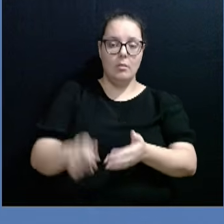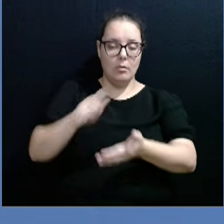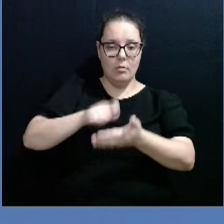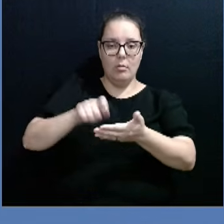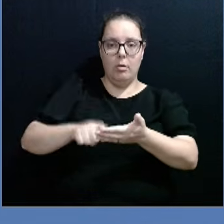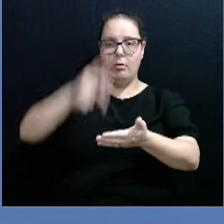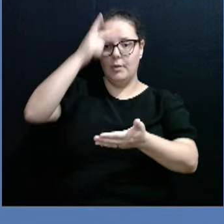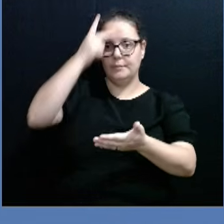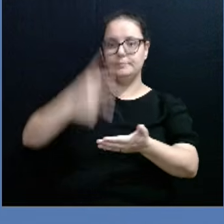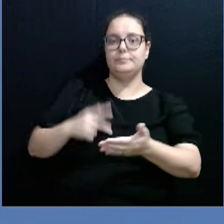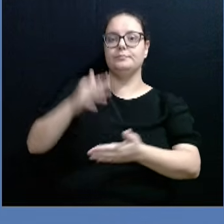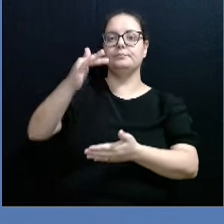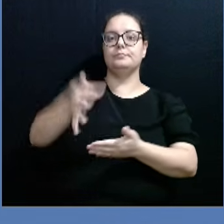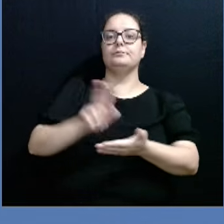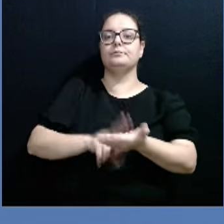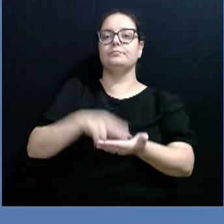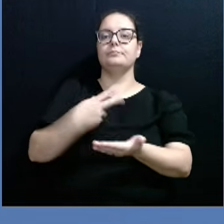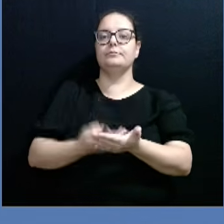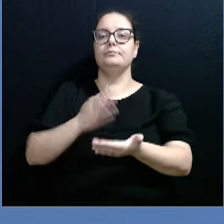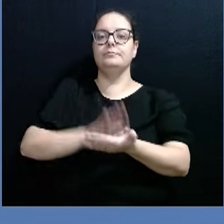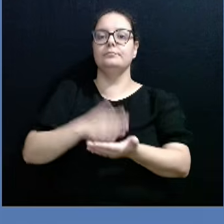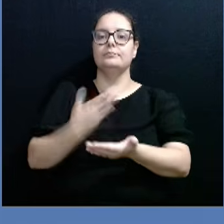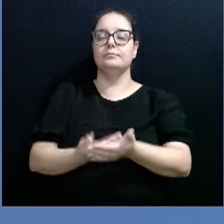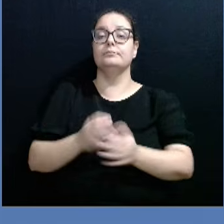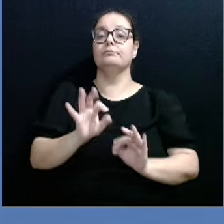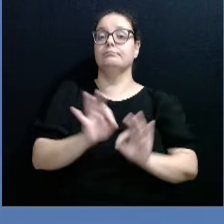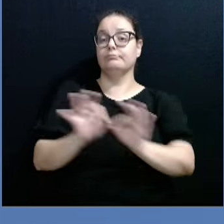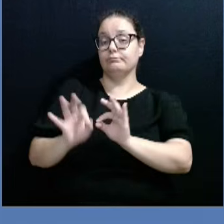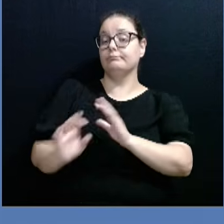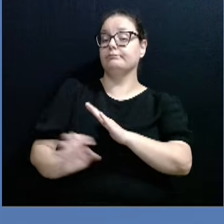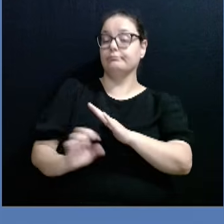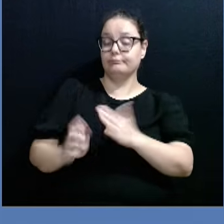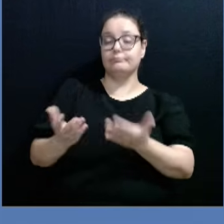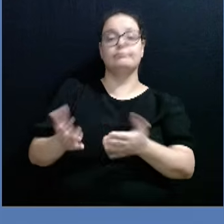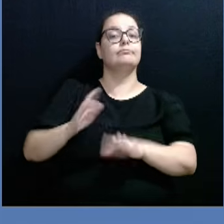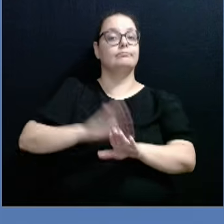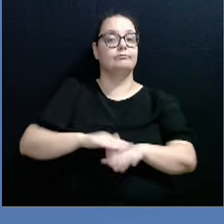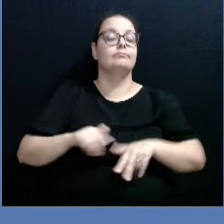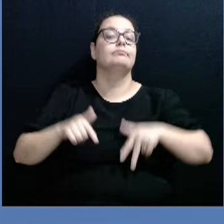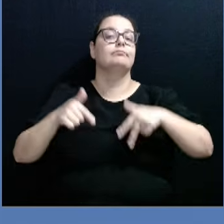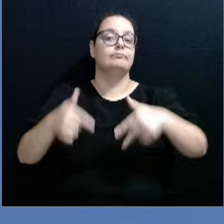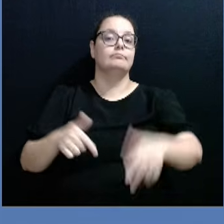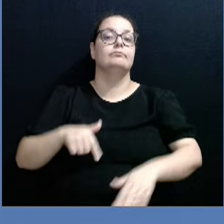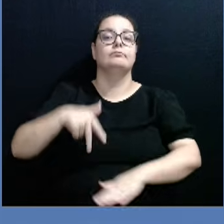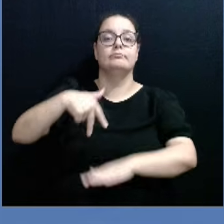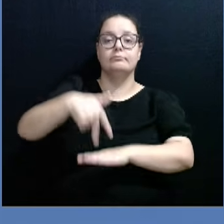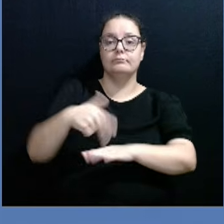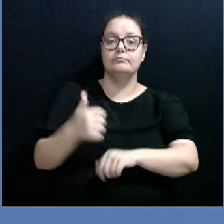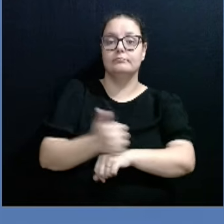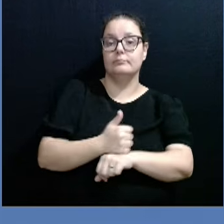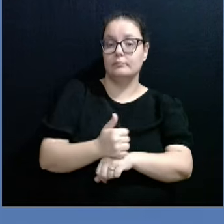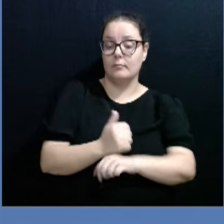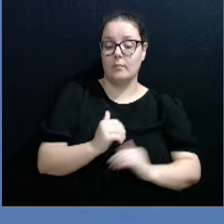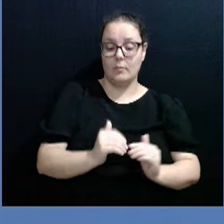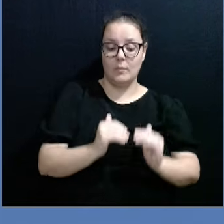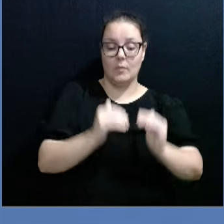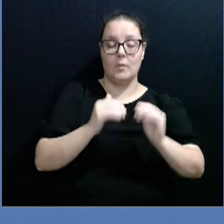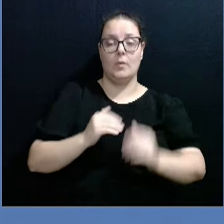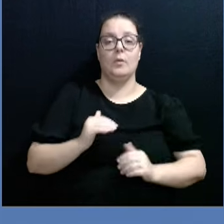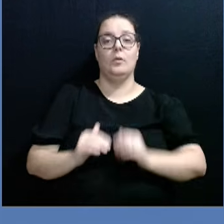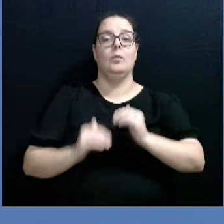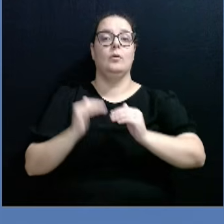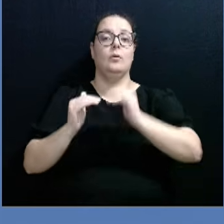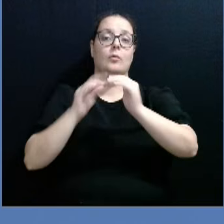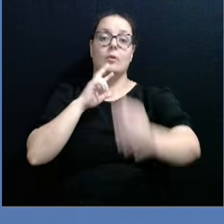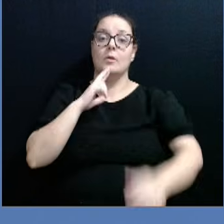futuro e o futuro da organização em que atua profissionalmente, produzindo níveis de desempenho e resultados